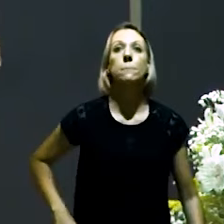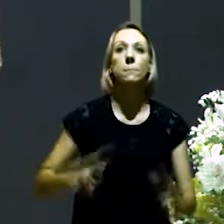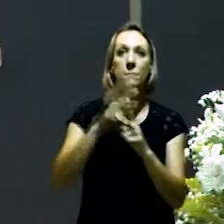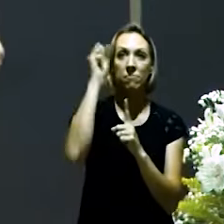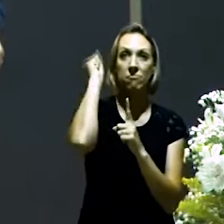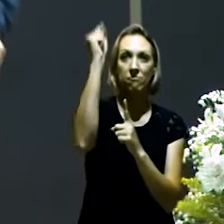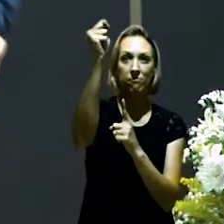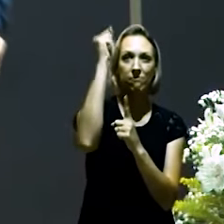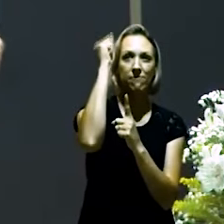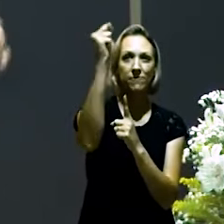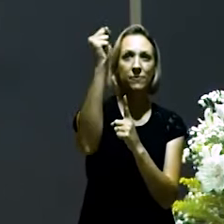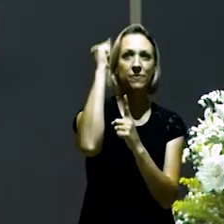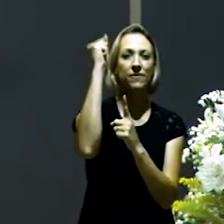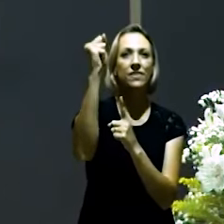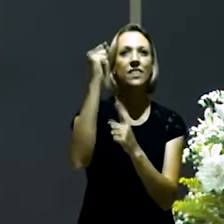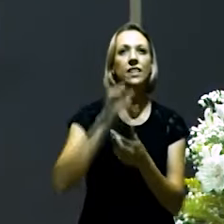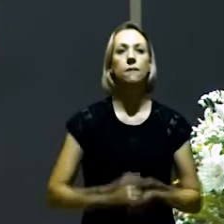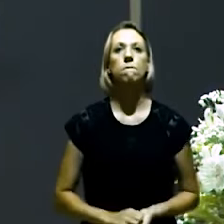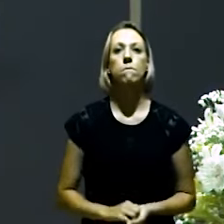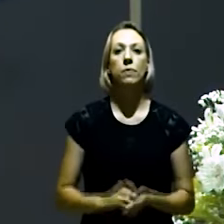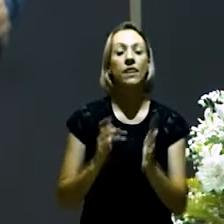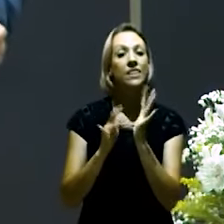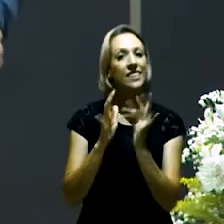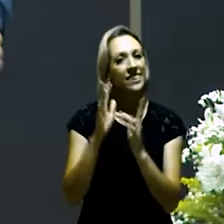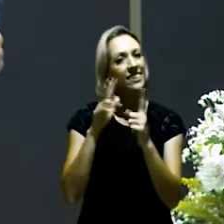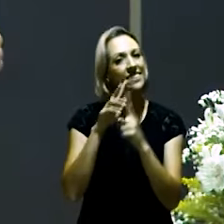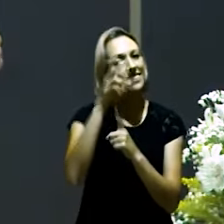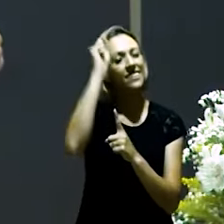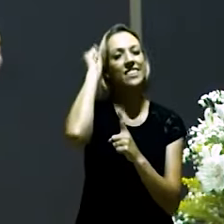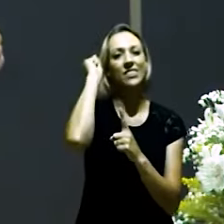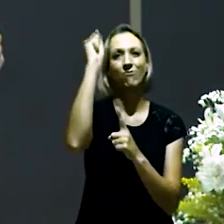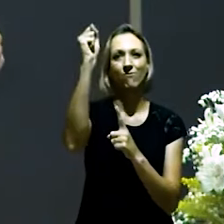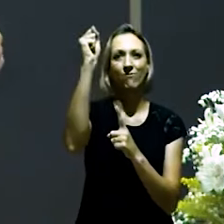vencedor, Cristo venceu, Ele venceu.